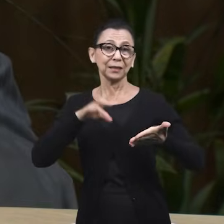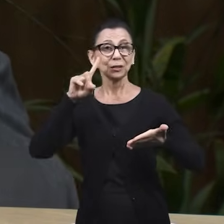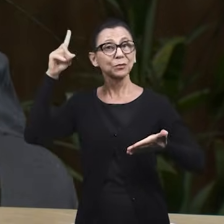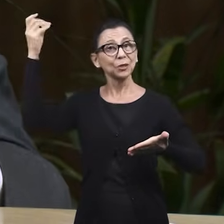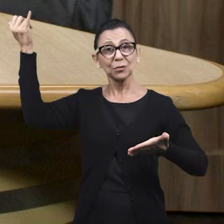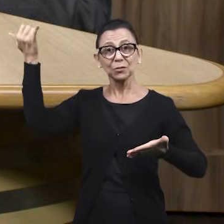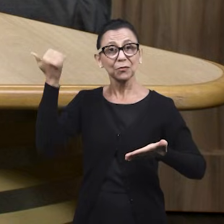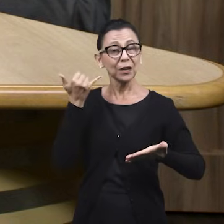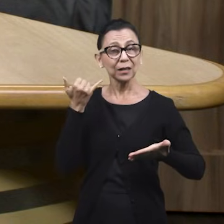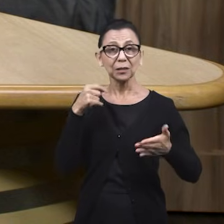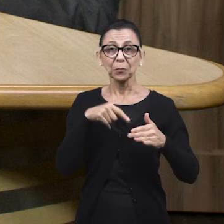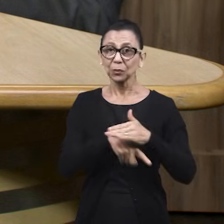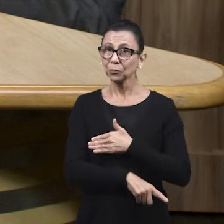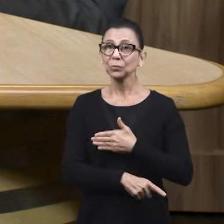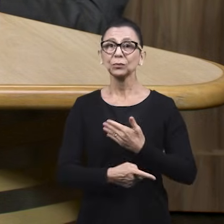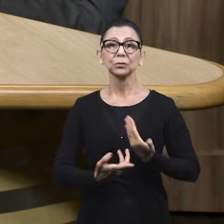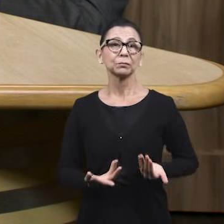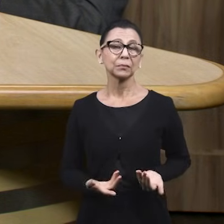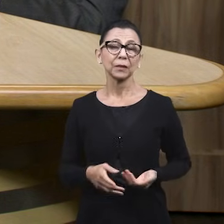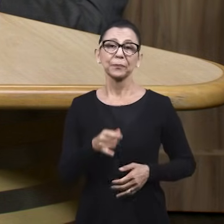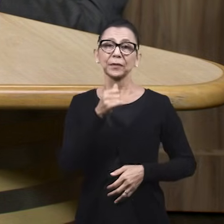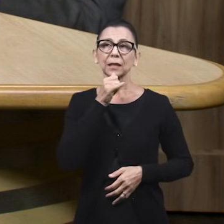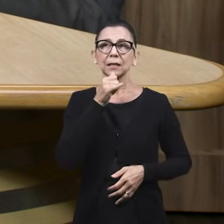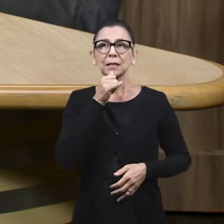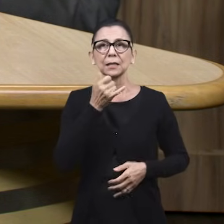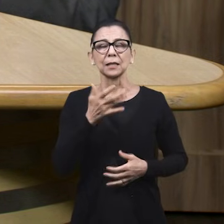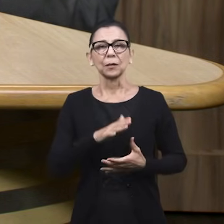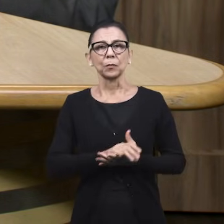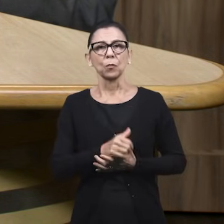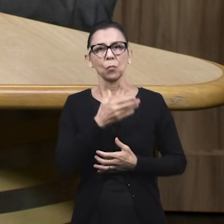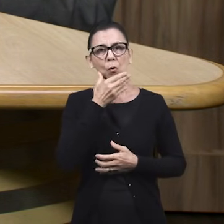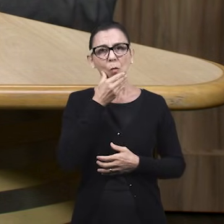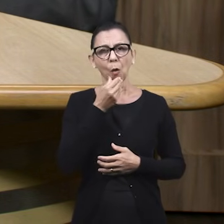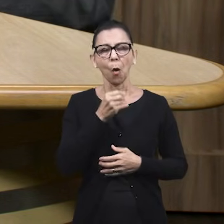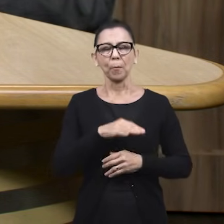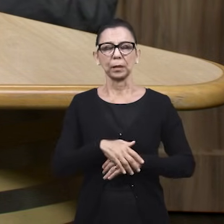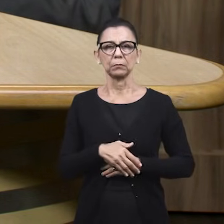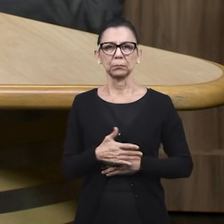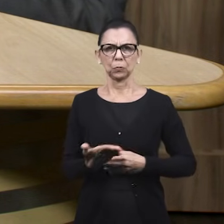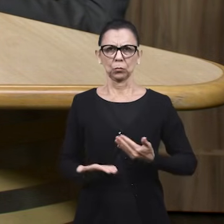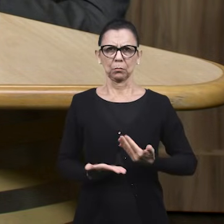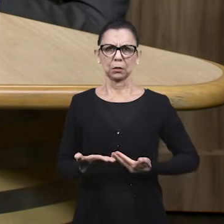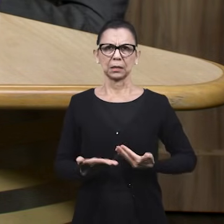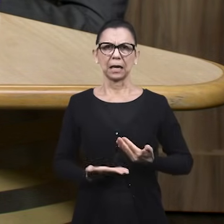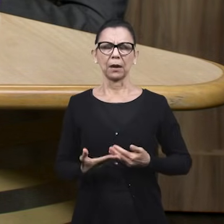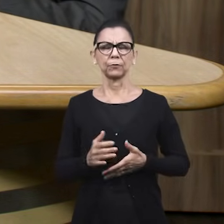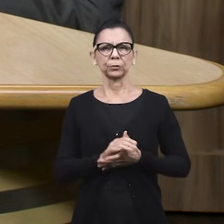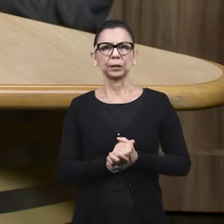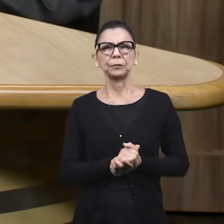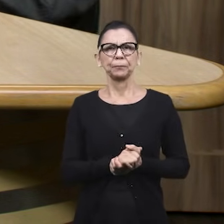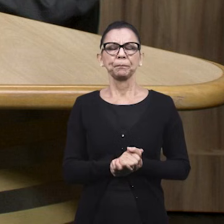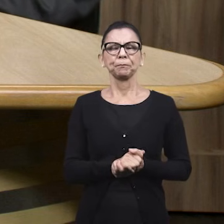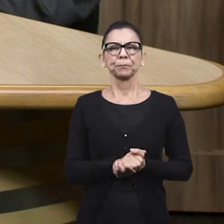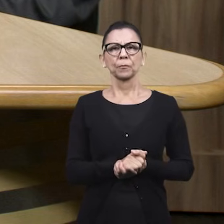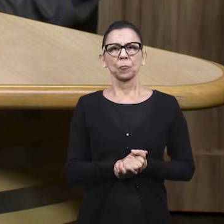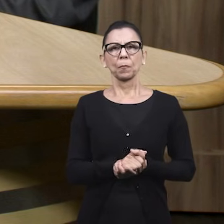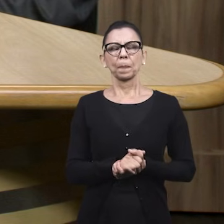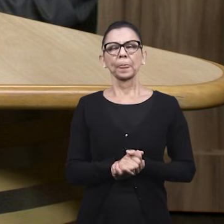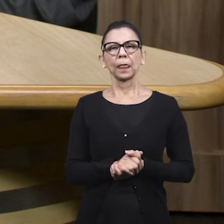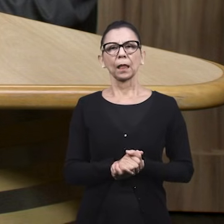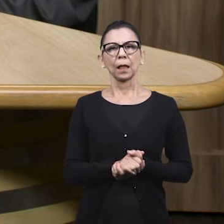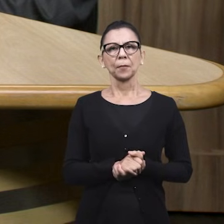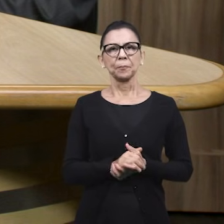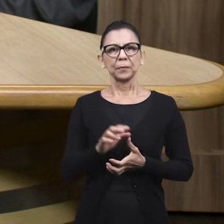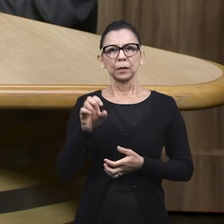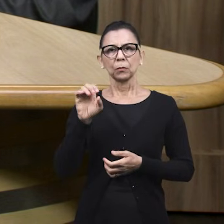fala além da letra. Pode ser de outra forma. Por exemplo, estão lembrados do eunuco que estava lendo Isaías? O Senhor mandou um servo